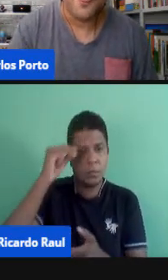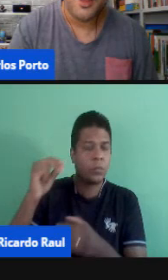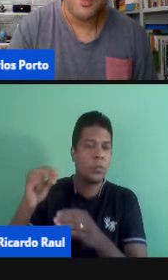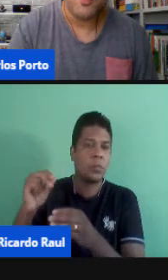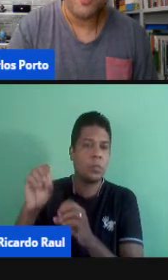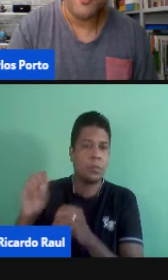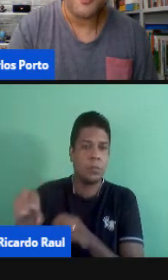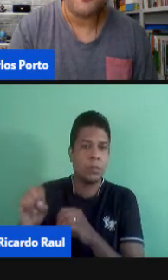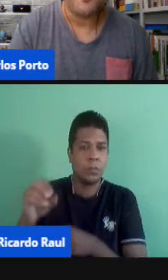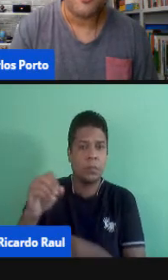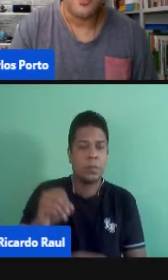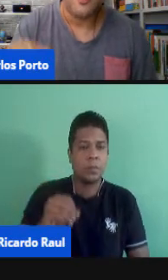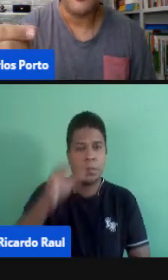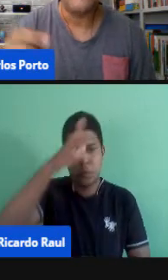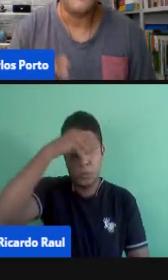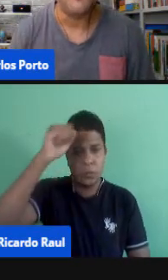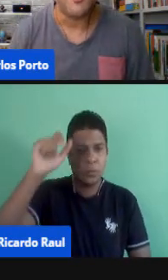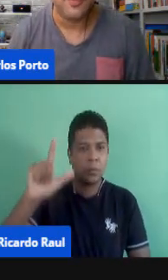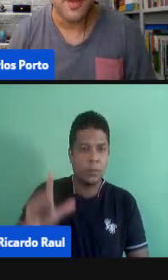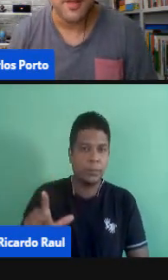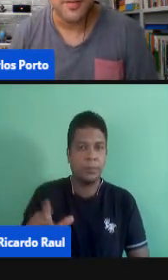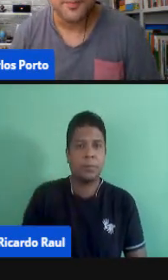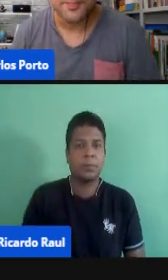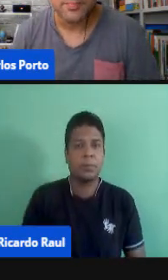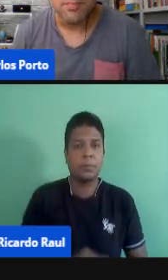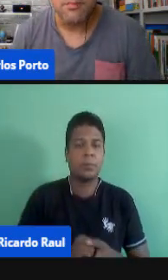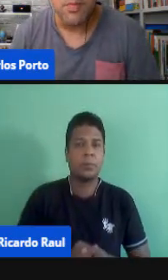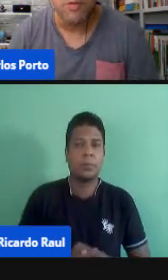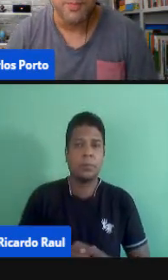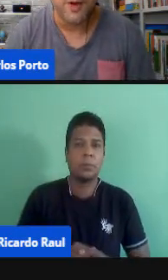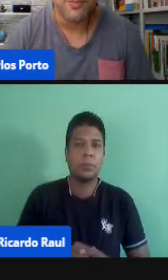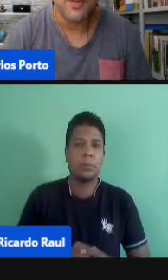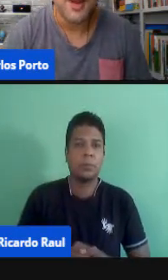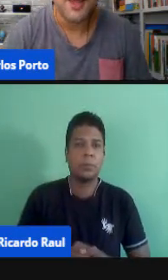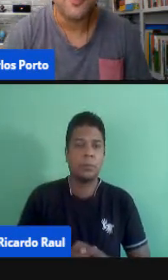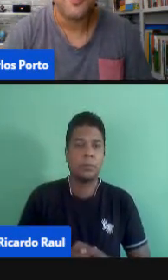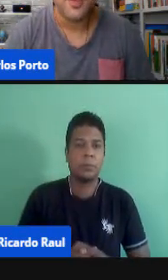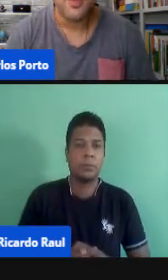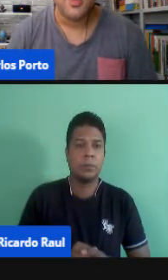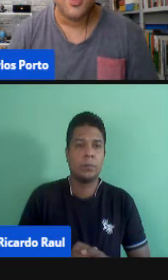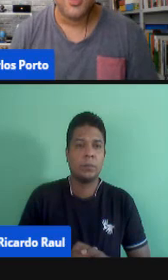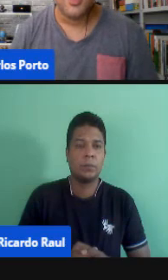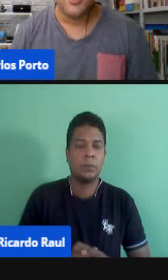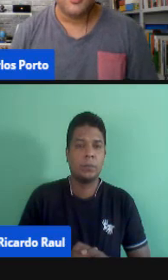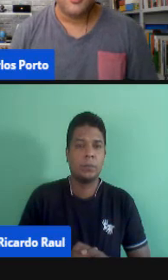Sul. Muito bem, eu vou trazer aqui para vocês, no próximo slide,